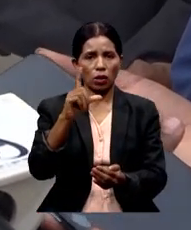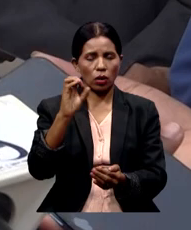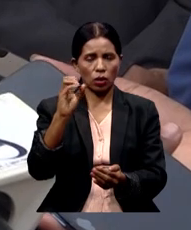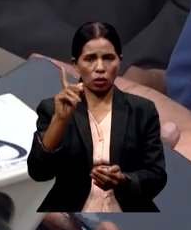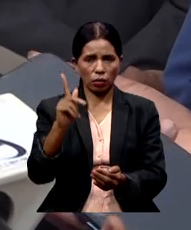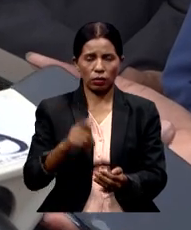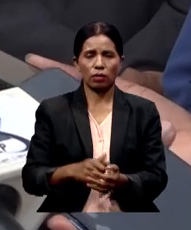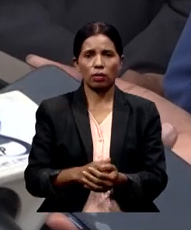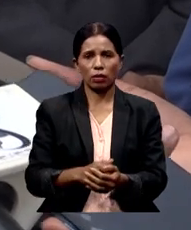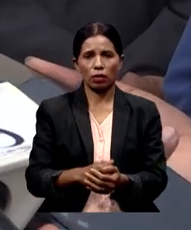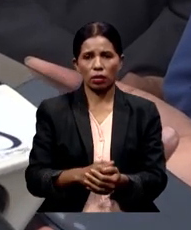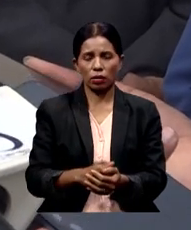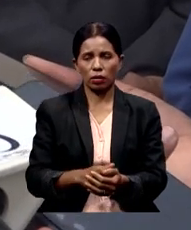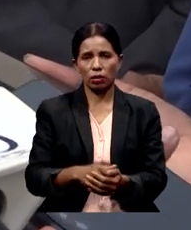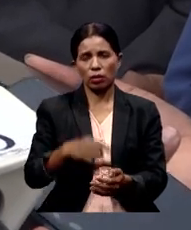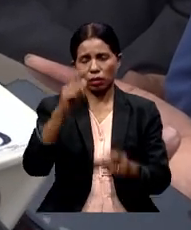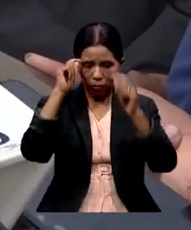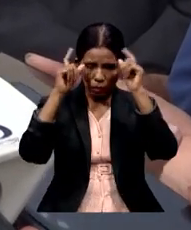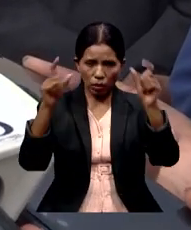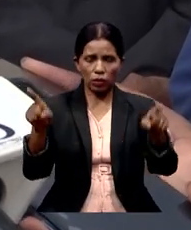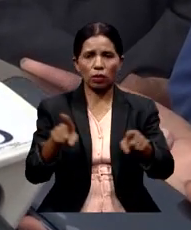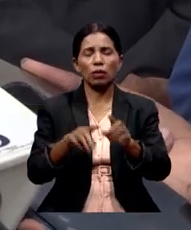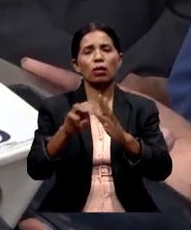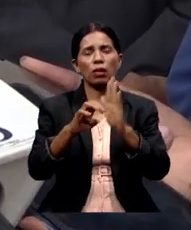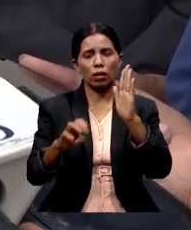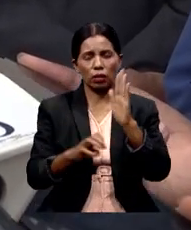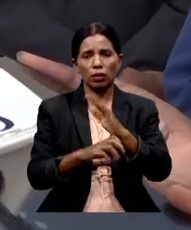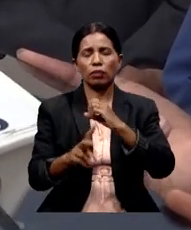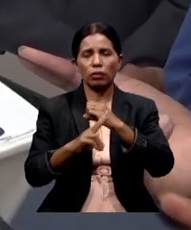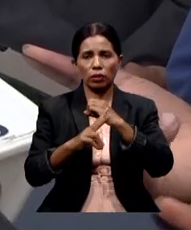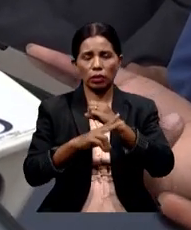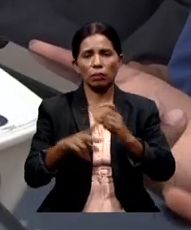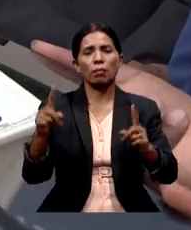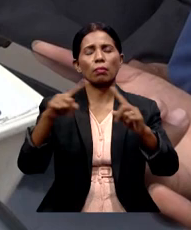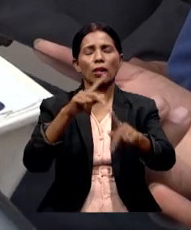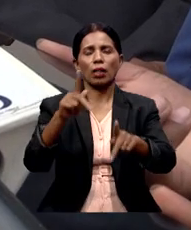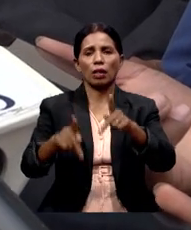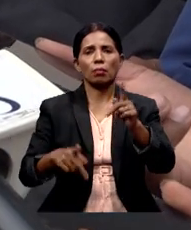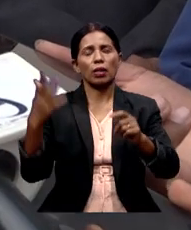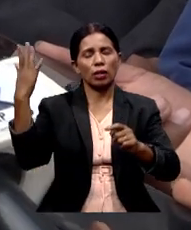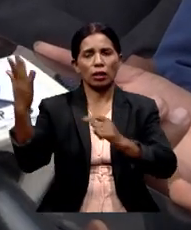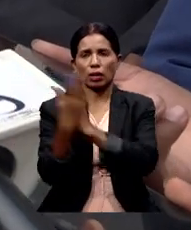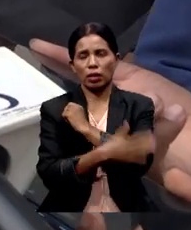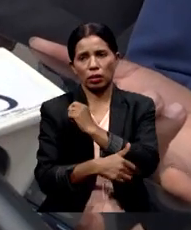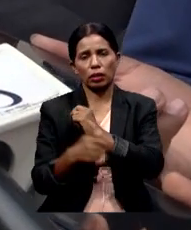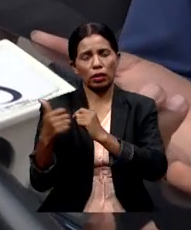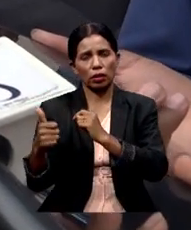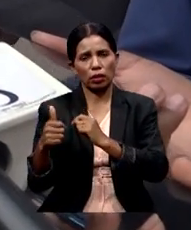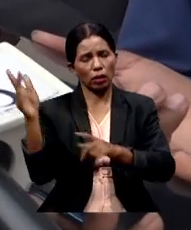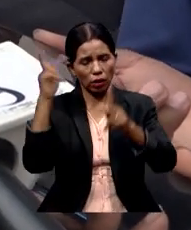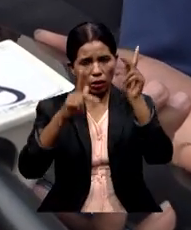dela ruma, Timor-Leste, no destado, sai vítima, ba, ema, e a liur. E do caso ainda né, e a